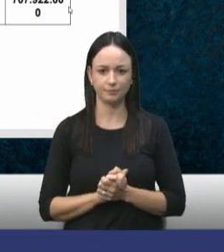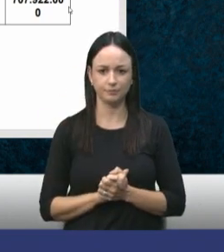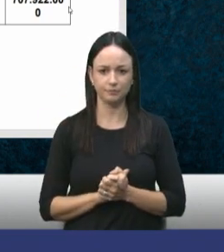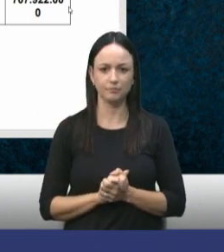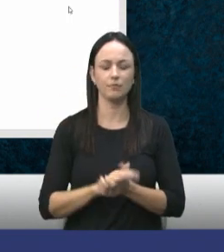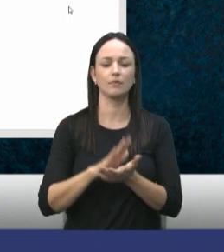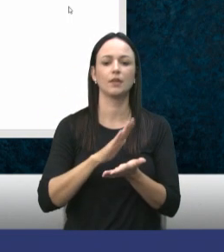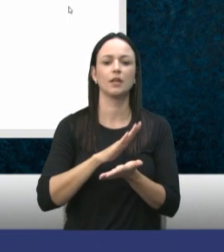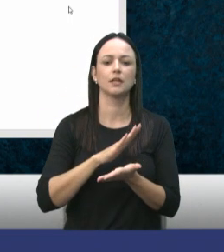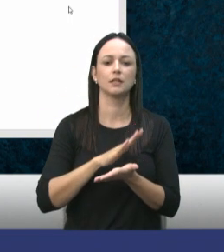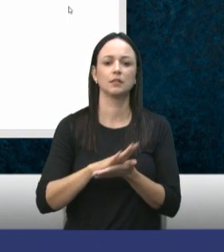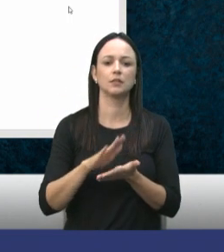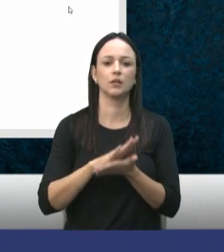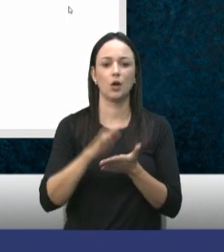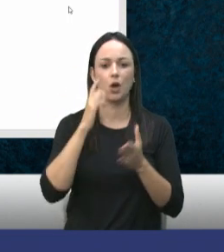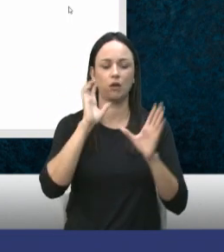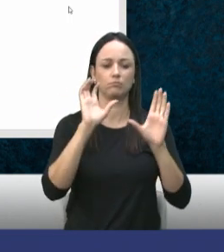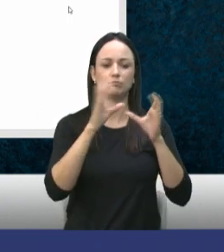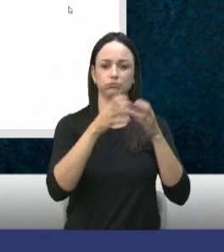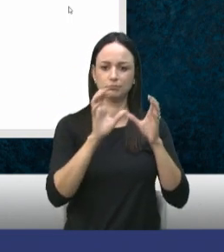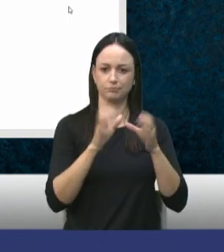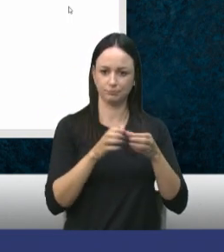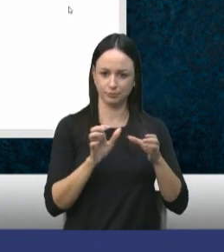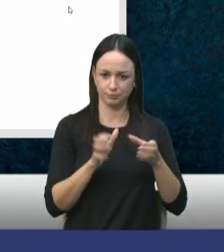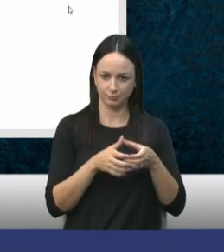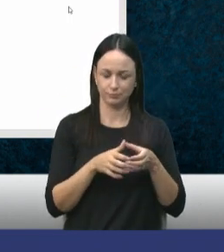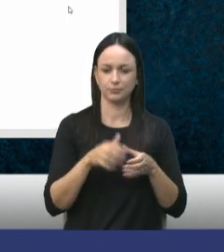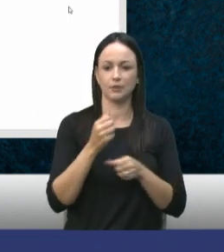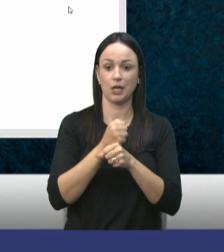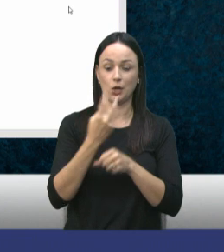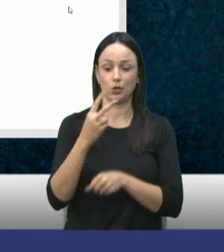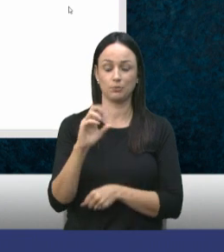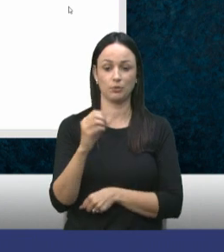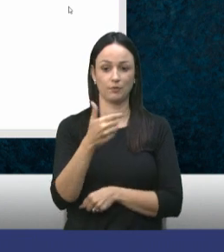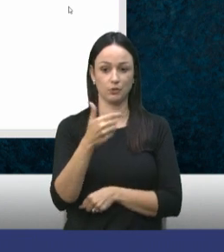Despesas estimadas por categoria econômica para 2024.